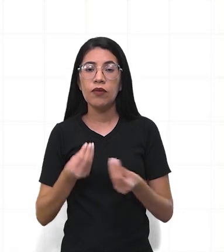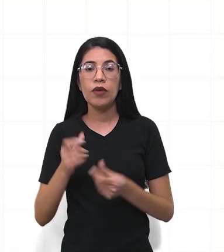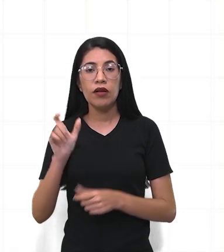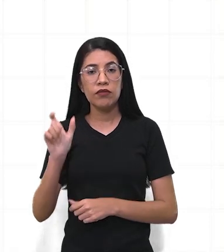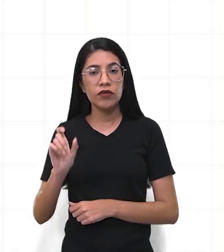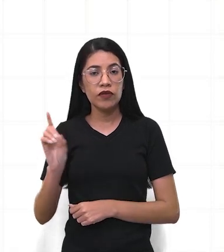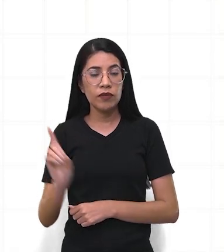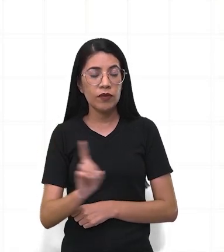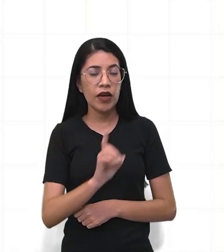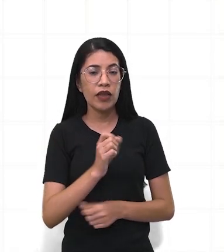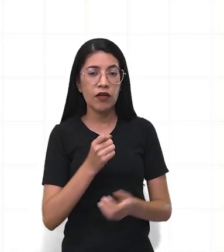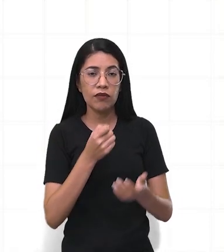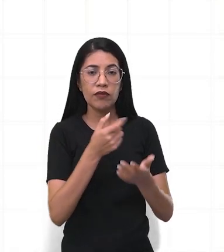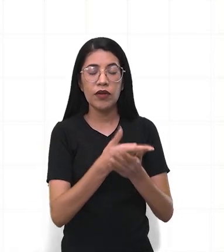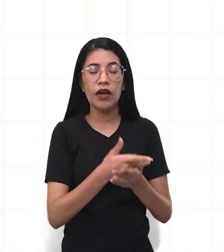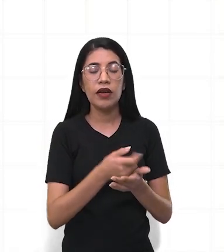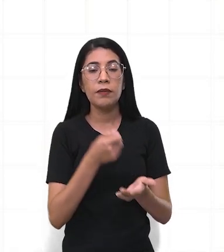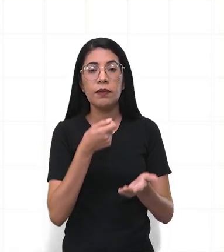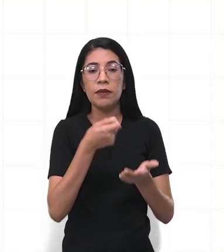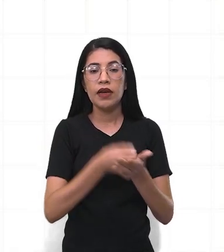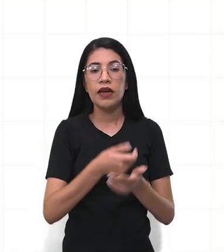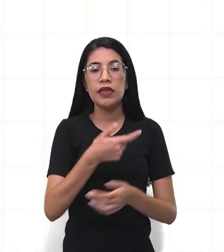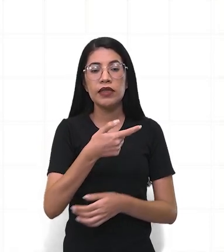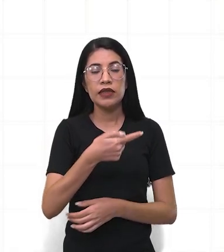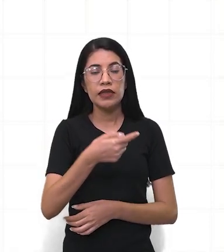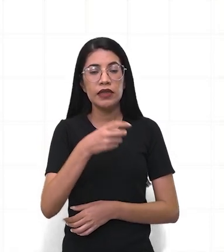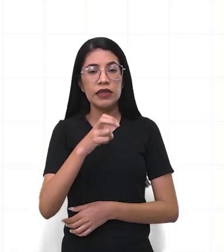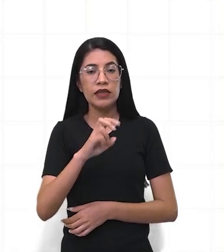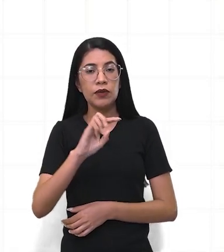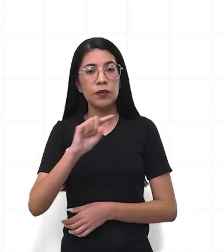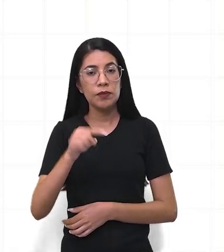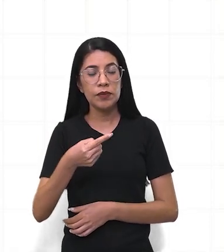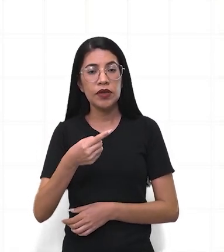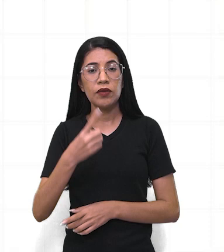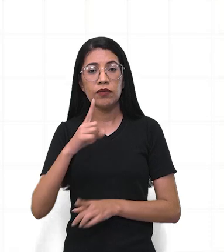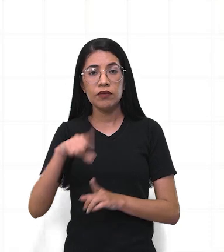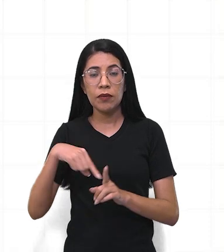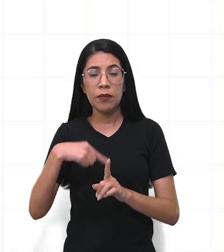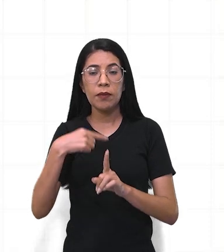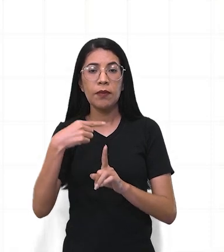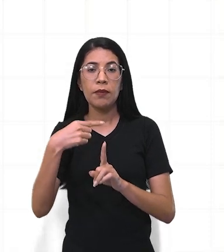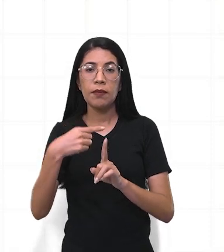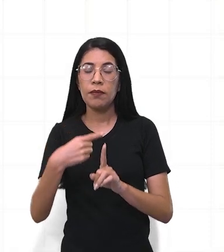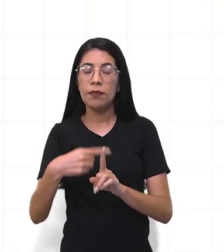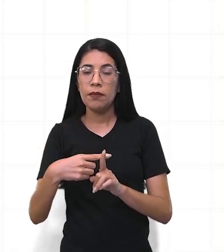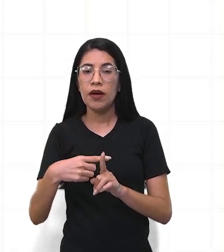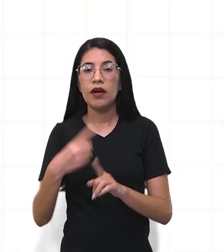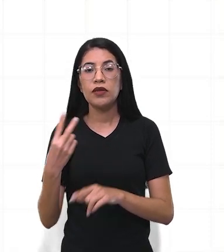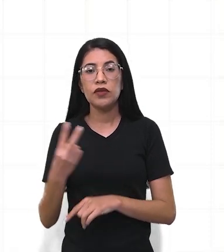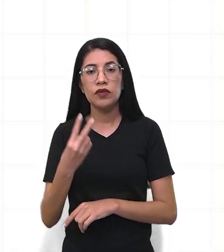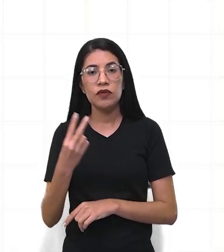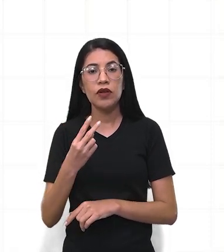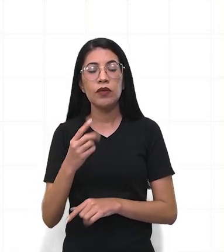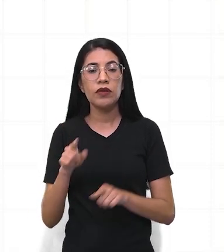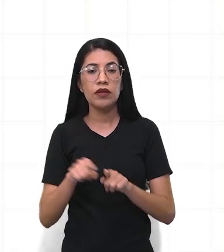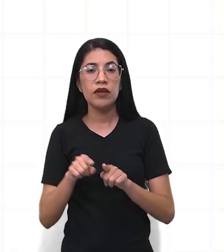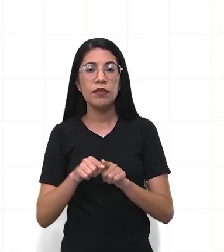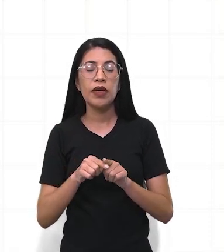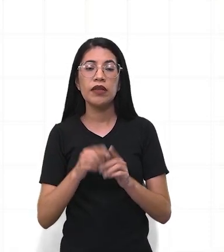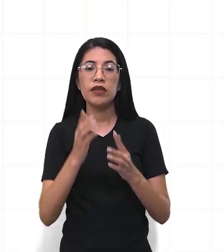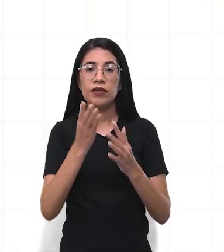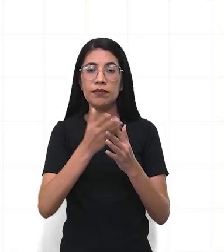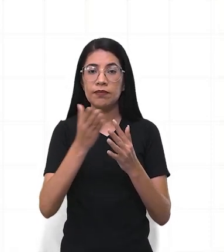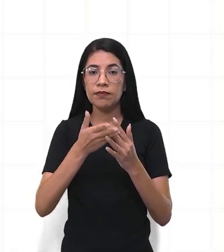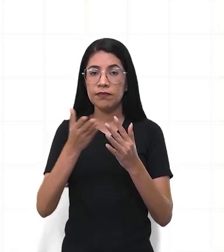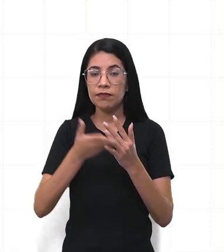comprador, ele irá pagar 75 mil, né? Mais o valor desse financiamento, que nesse